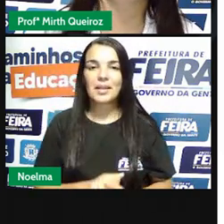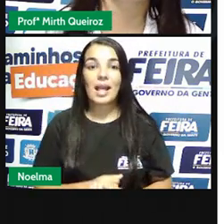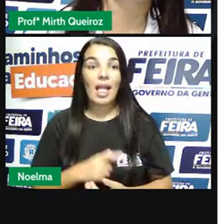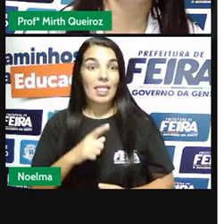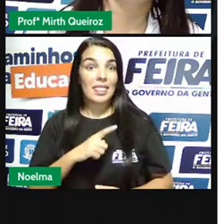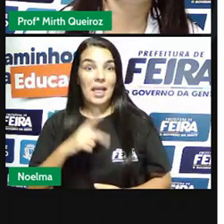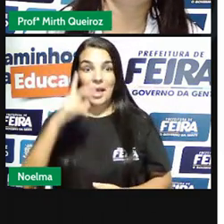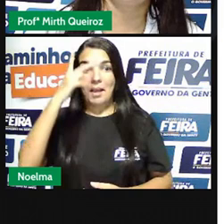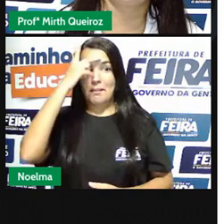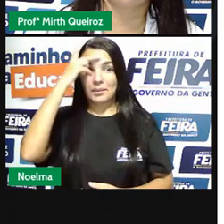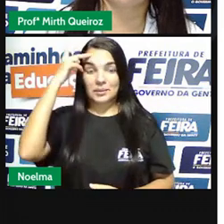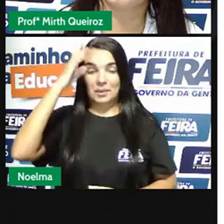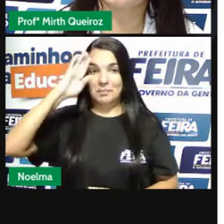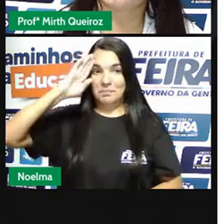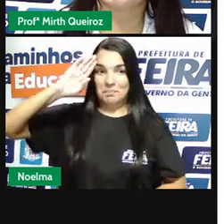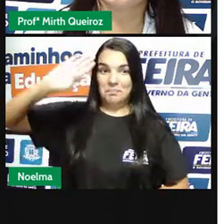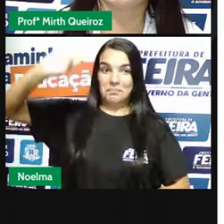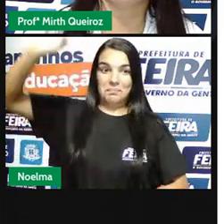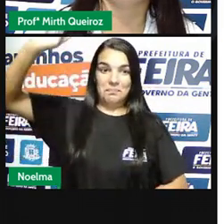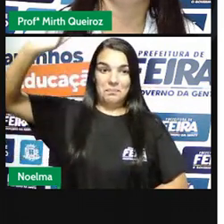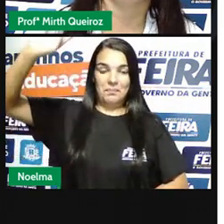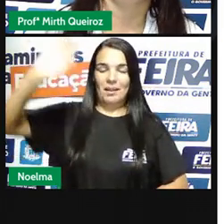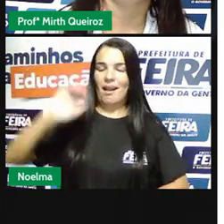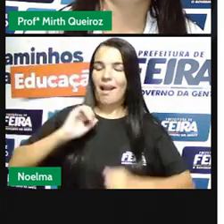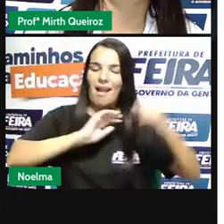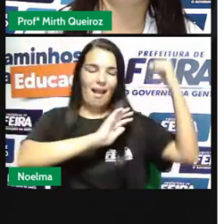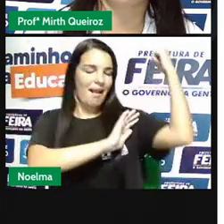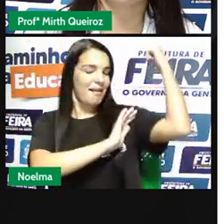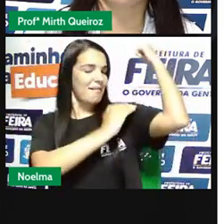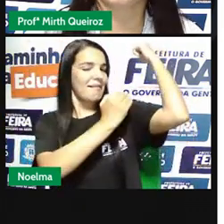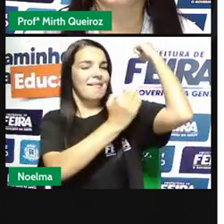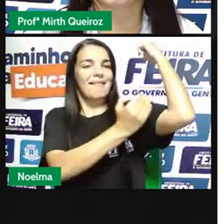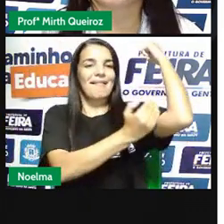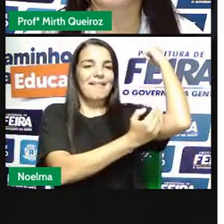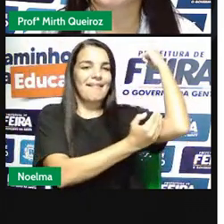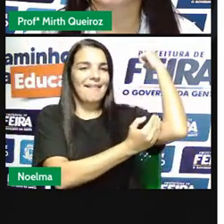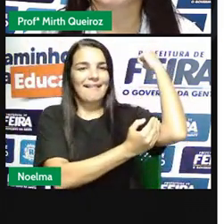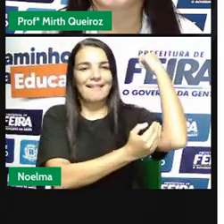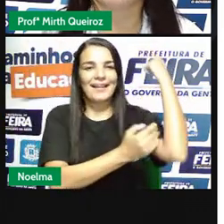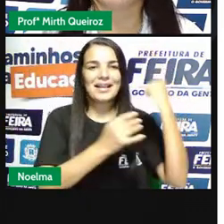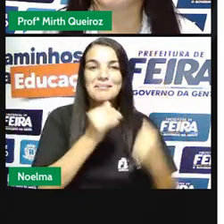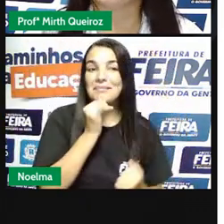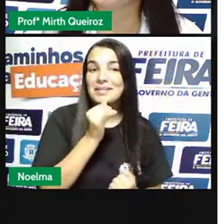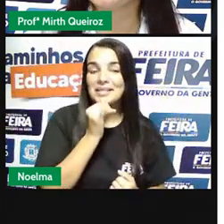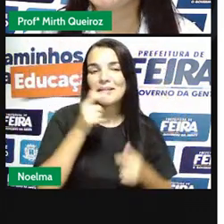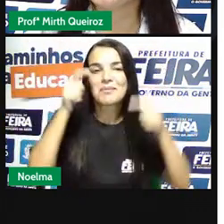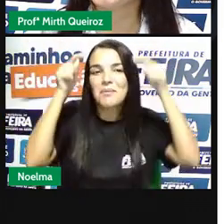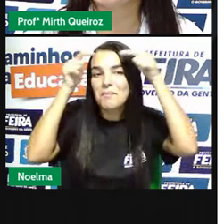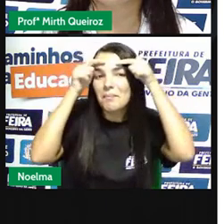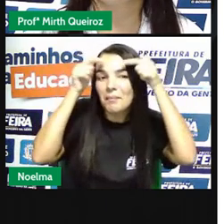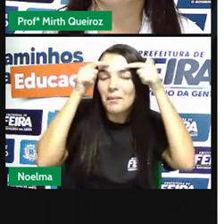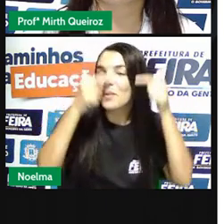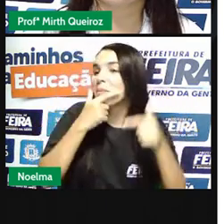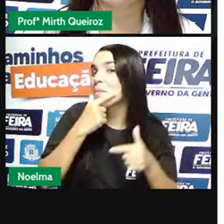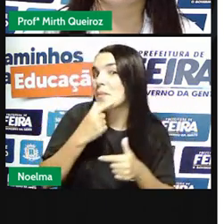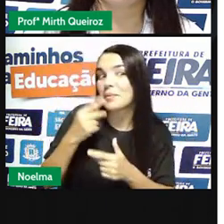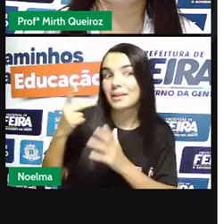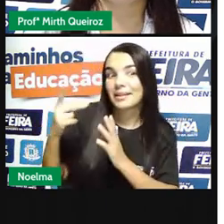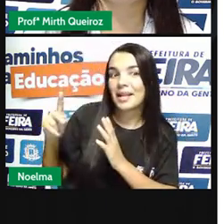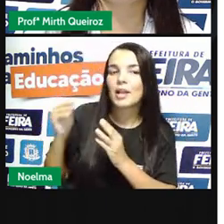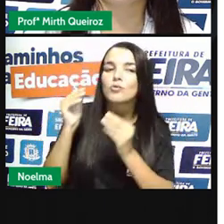herói sempre tem um herói ali na história como por exemplo Branca de Neve e o Príncipe herói né